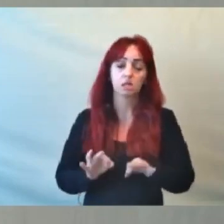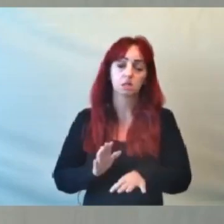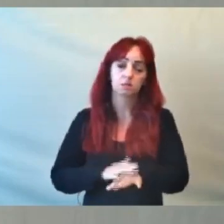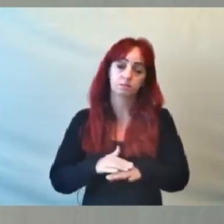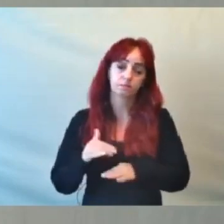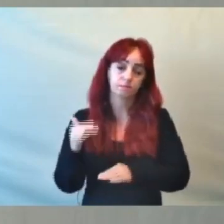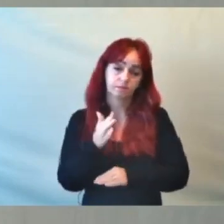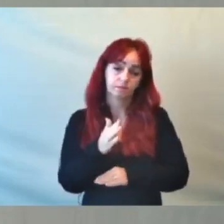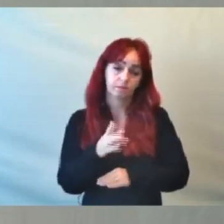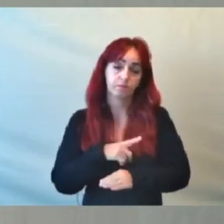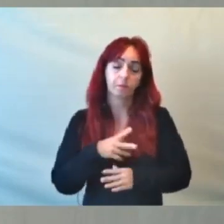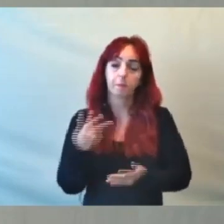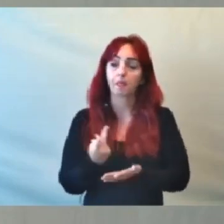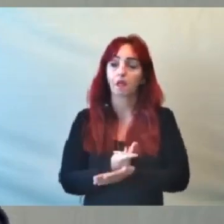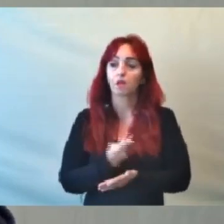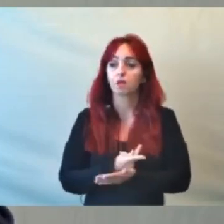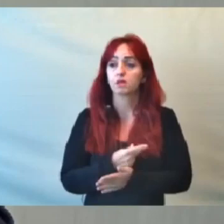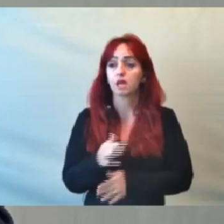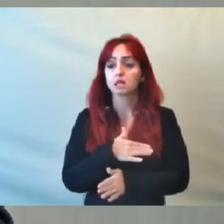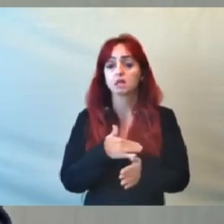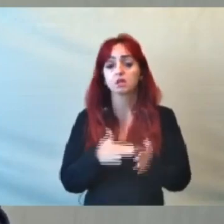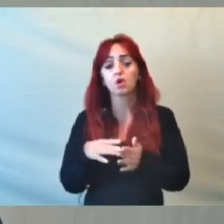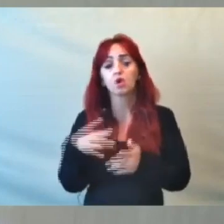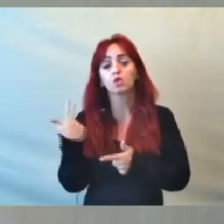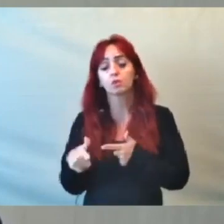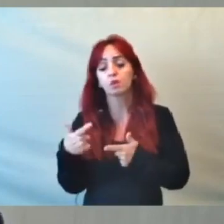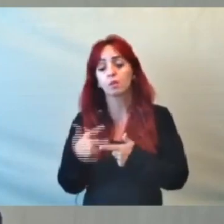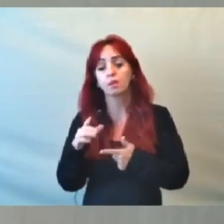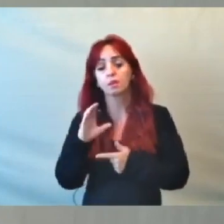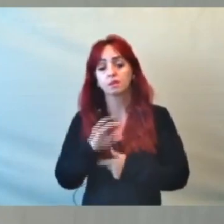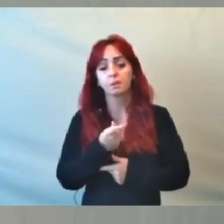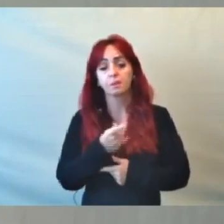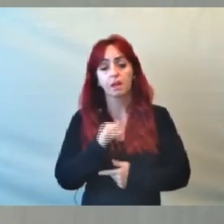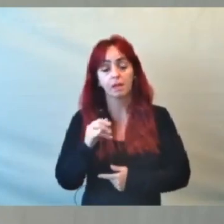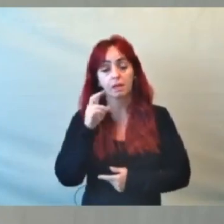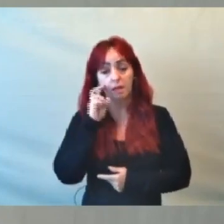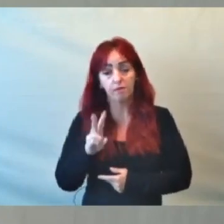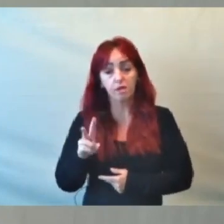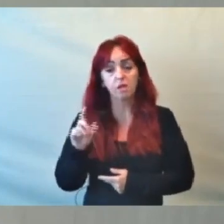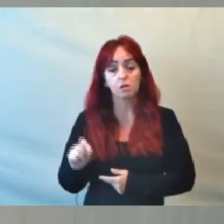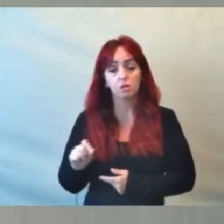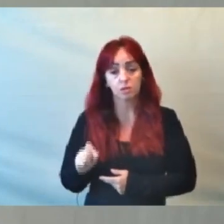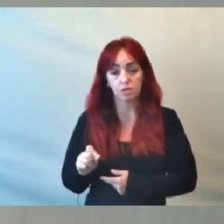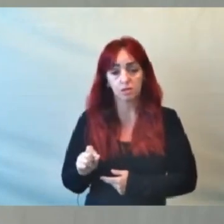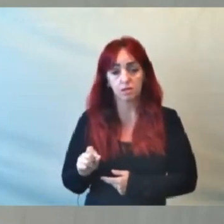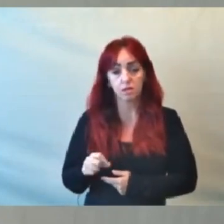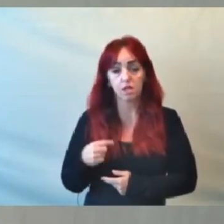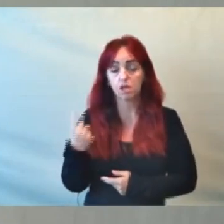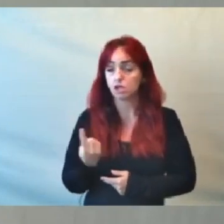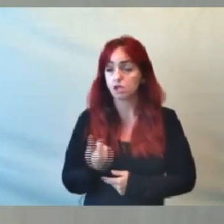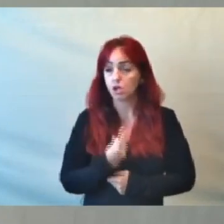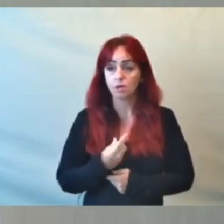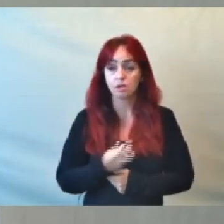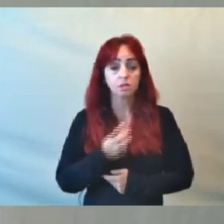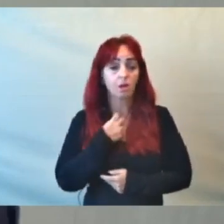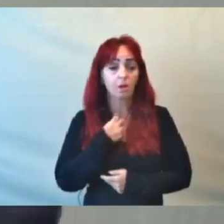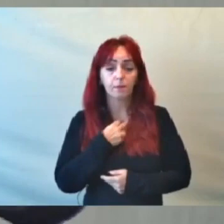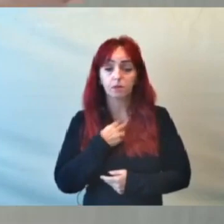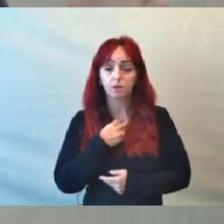essa CPI da Lagoa da Pampulha está encarando. É que nós não podemos misturar o que